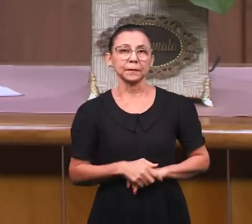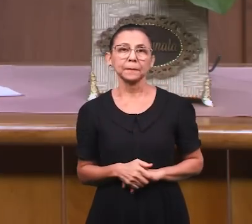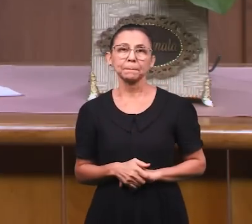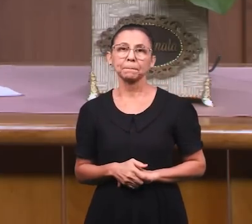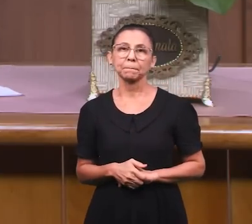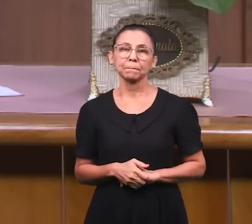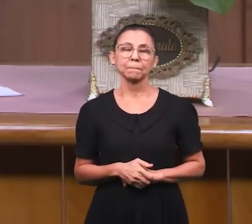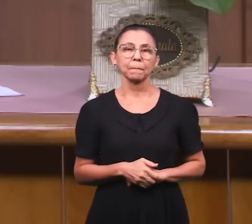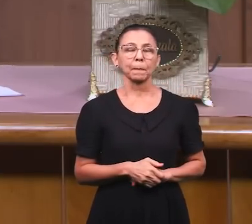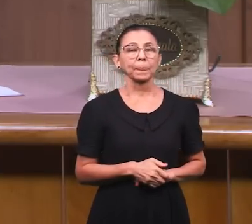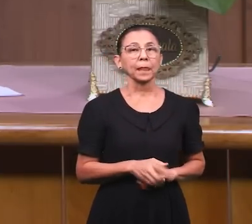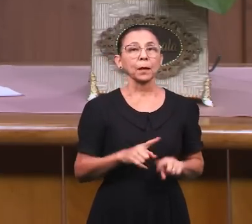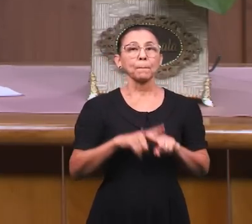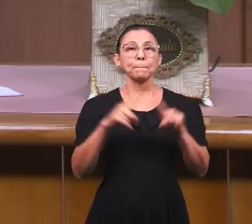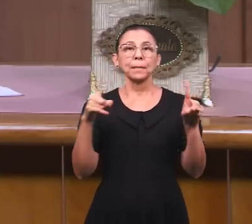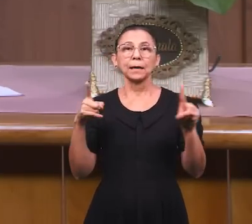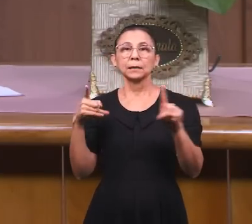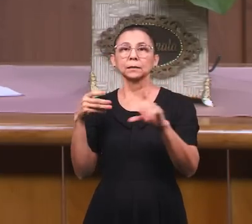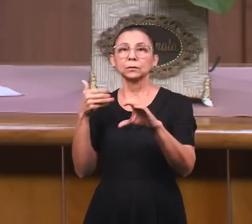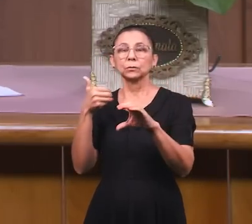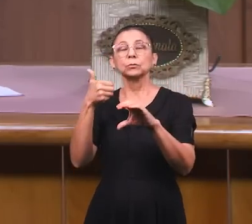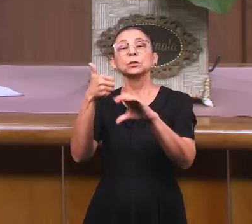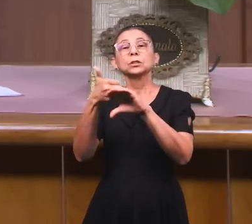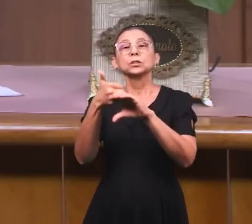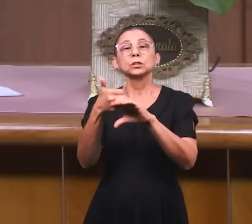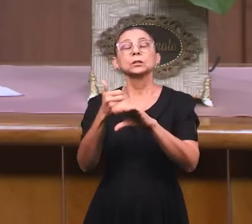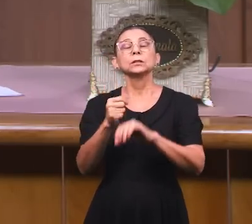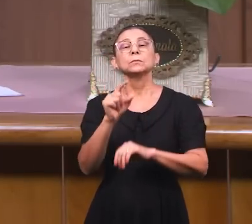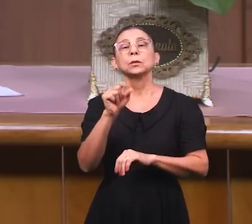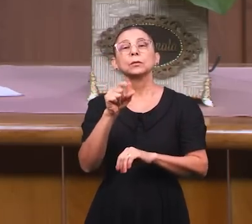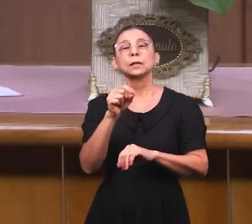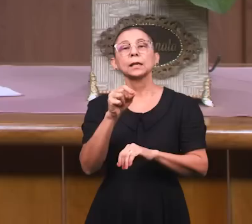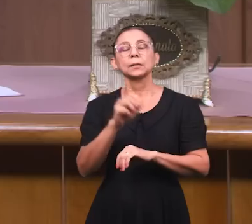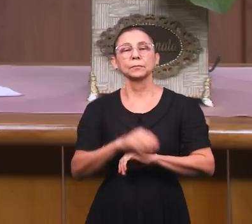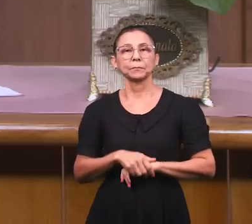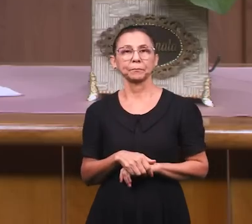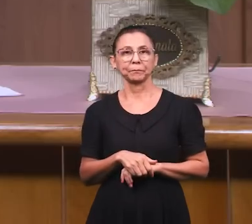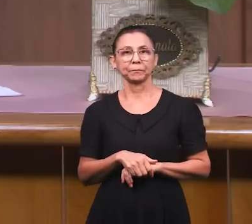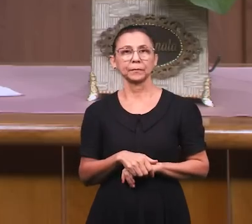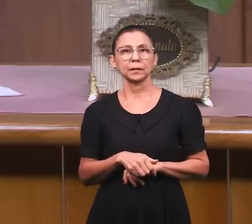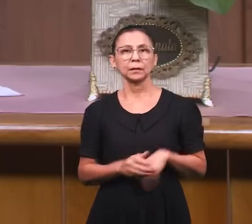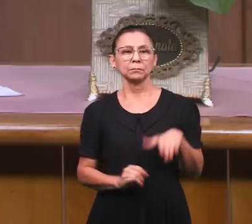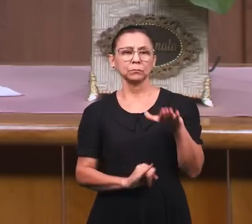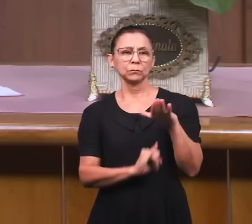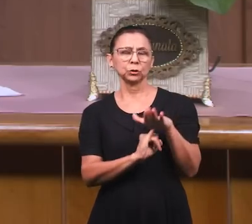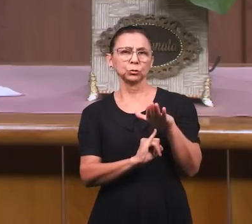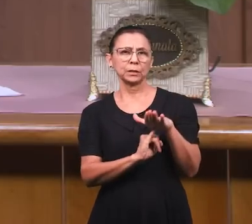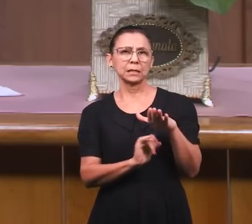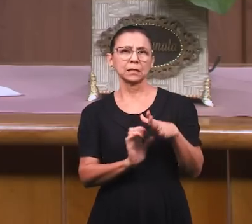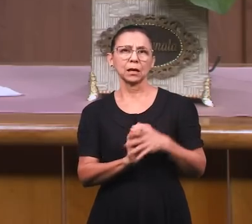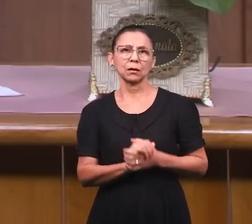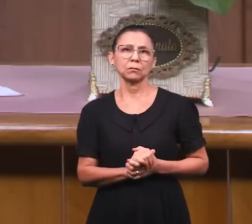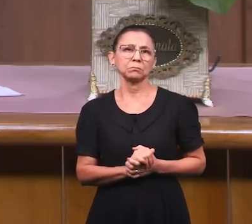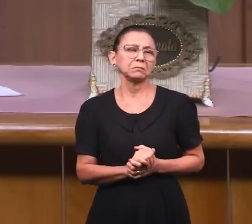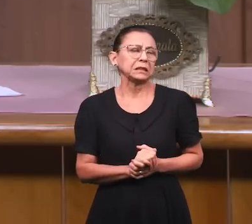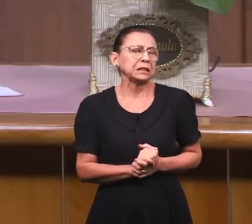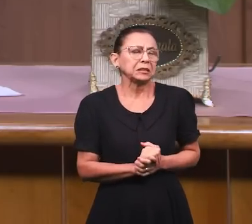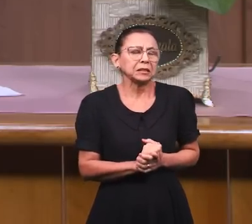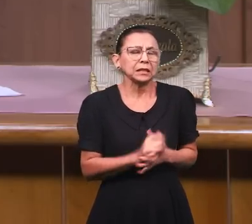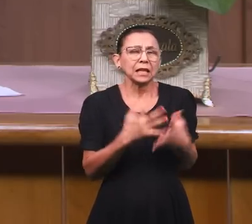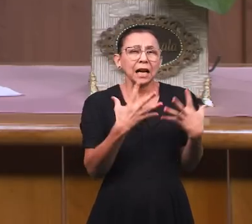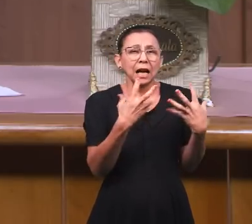temos aprendido na Escola Bíblica Dominical, que é uma instituição que acomoda todo tipo